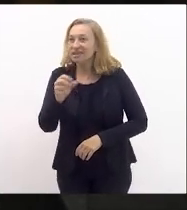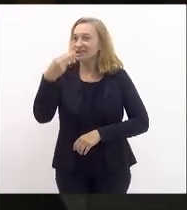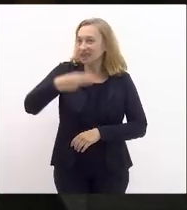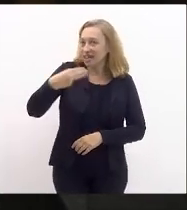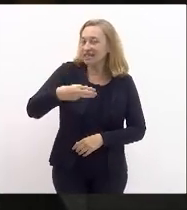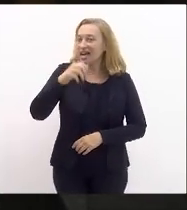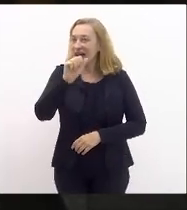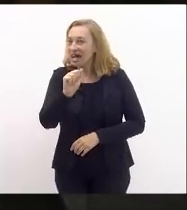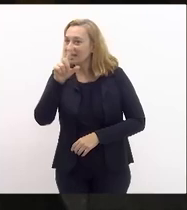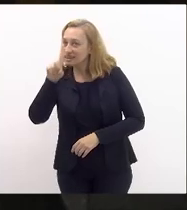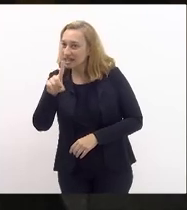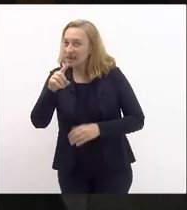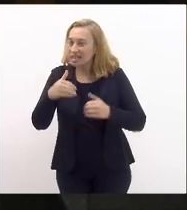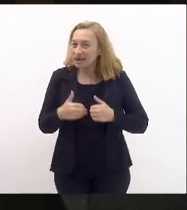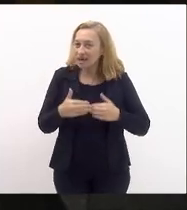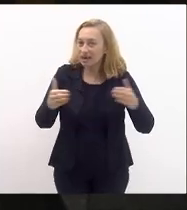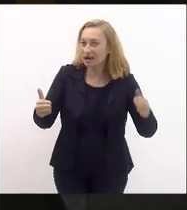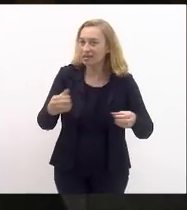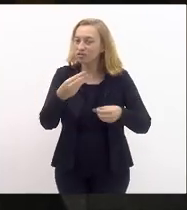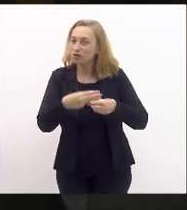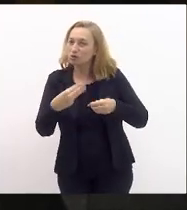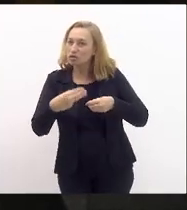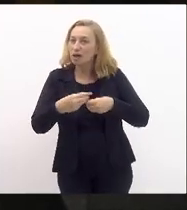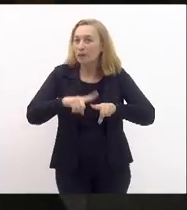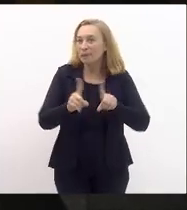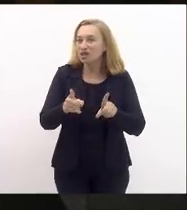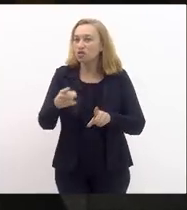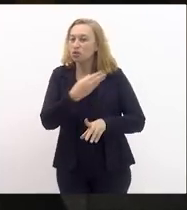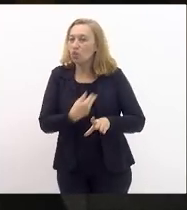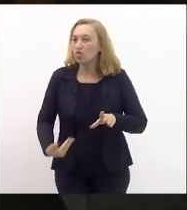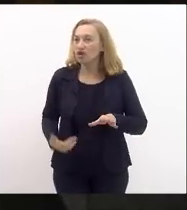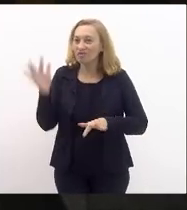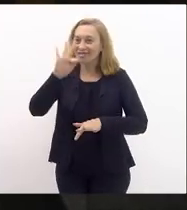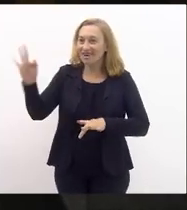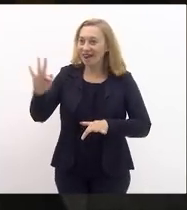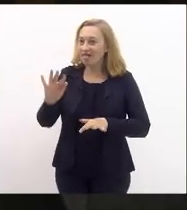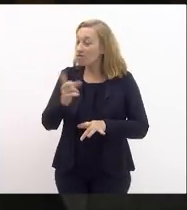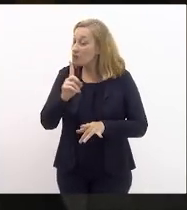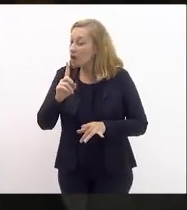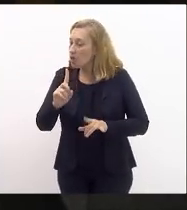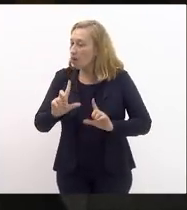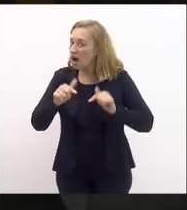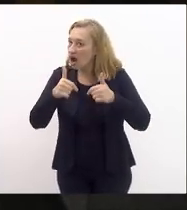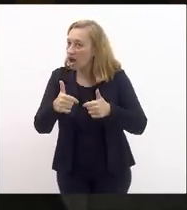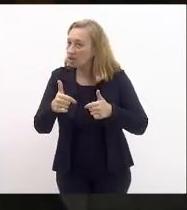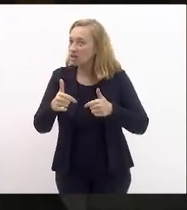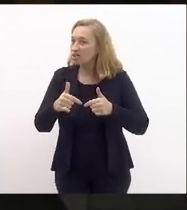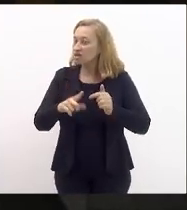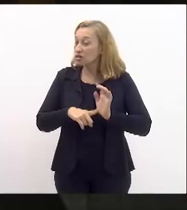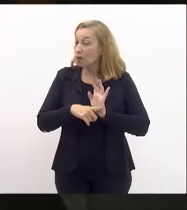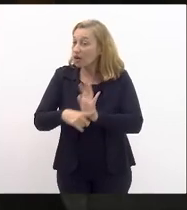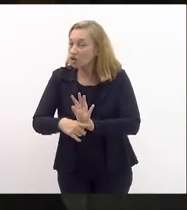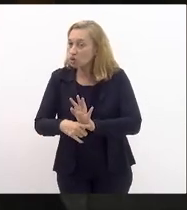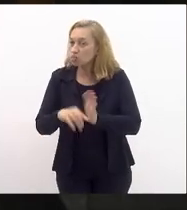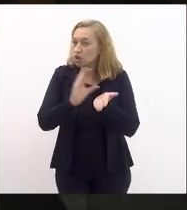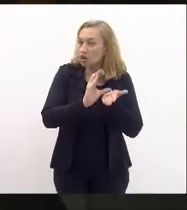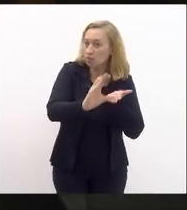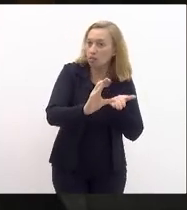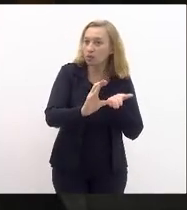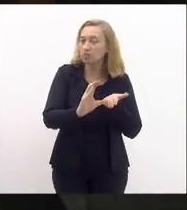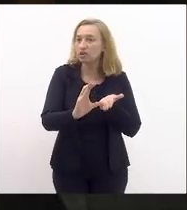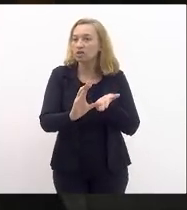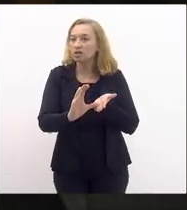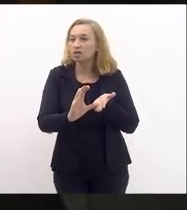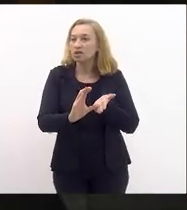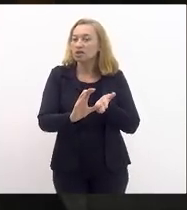vão sendo abertos pelos municípios, mas que o governo federal não habilita, não credencia e, com isso, não repassa recursos, estrangulando as finanças